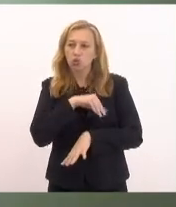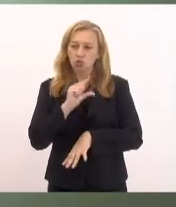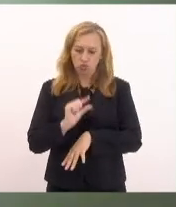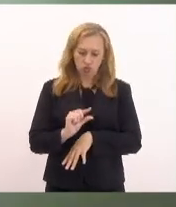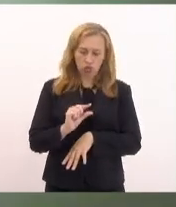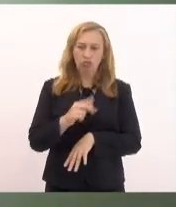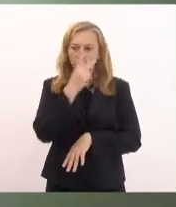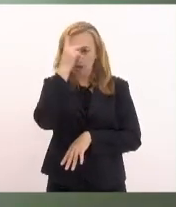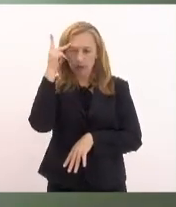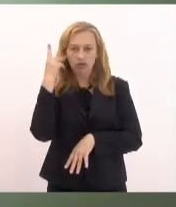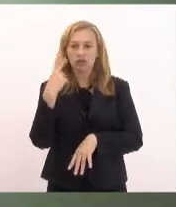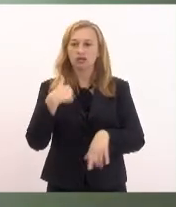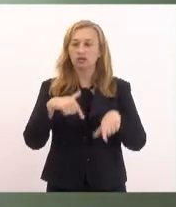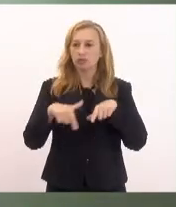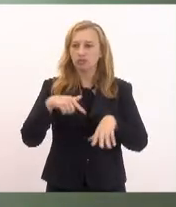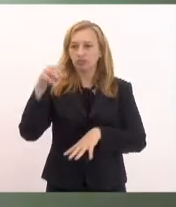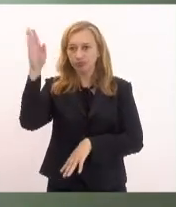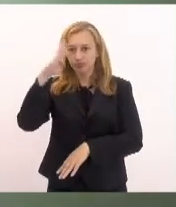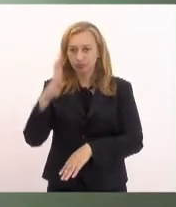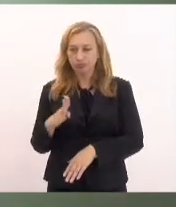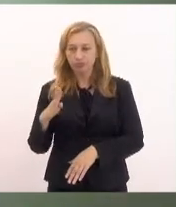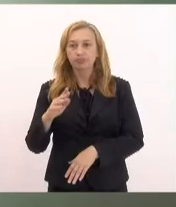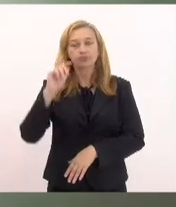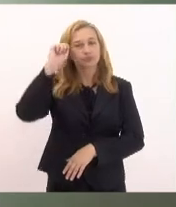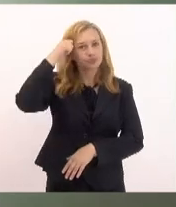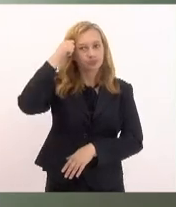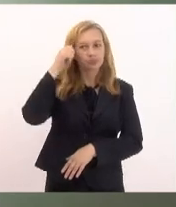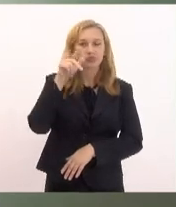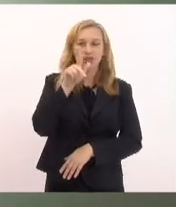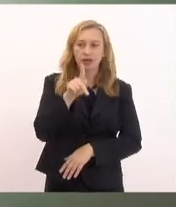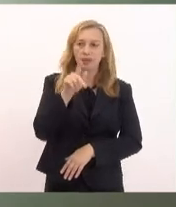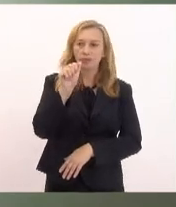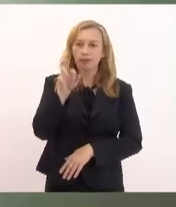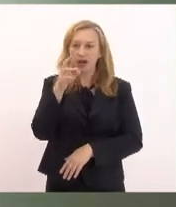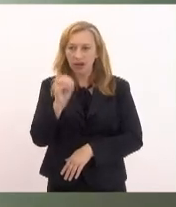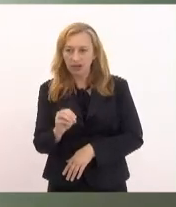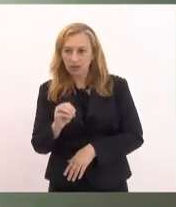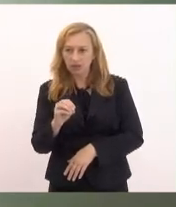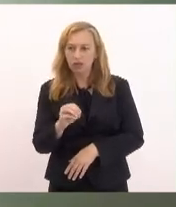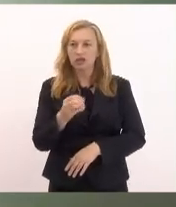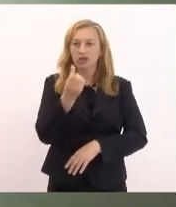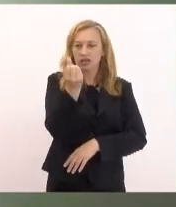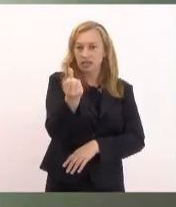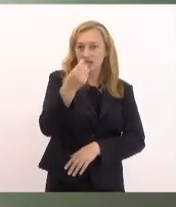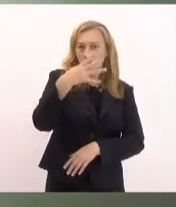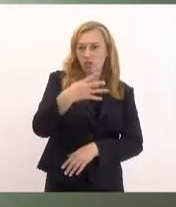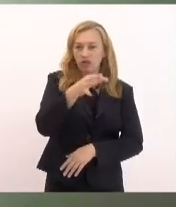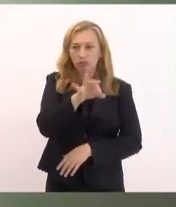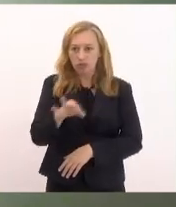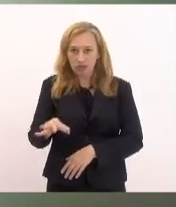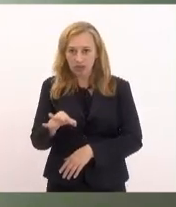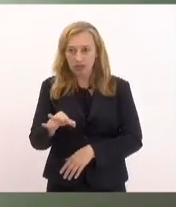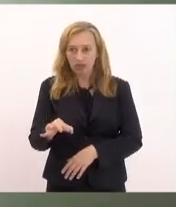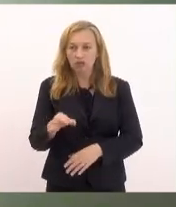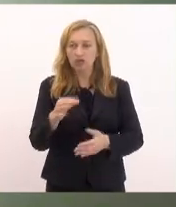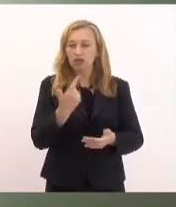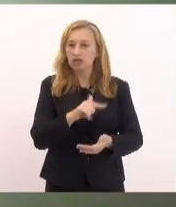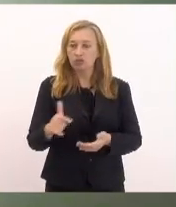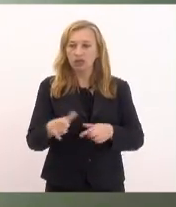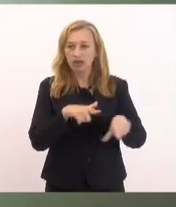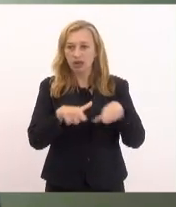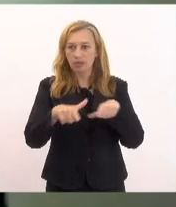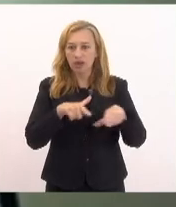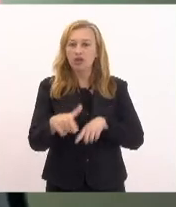daqueles trabalhadores brasileiros. Pretos e pardos correspondem a 64% dos desempregados e